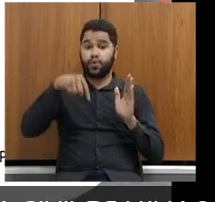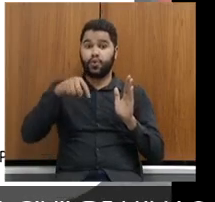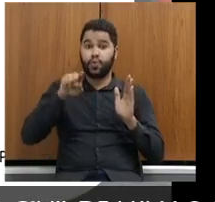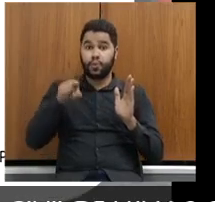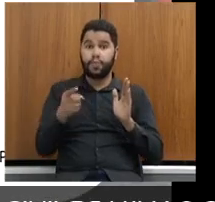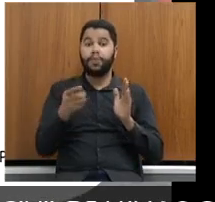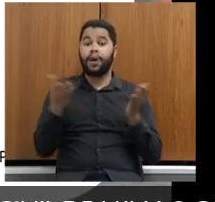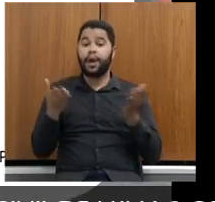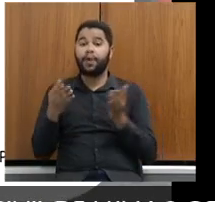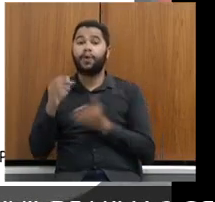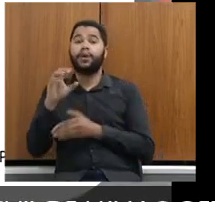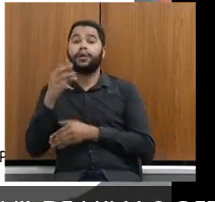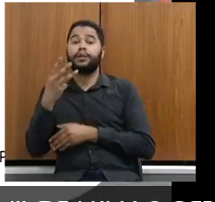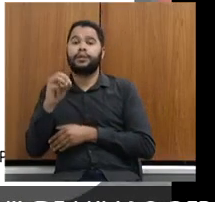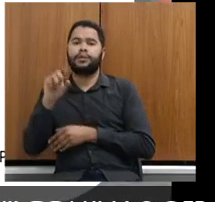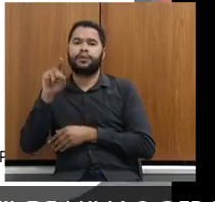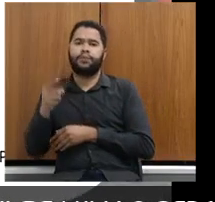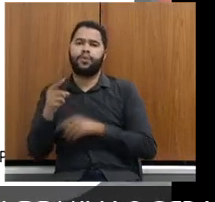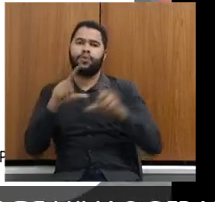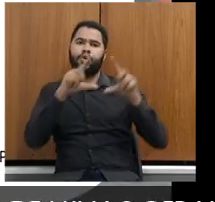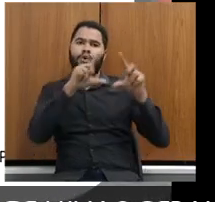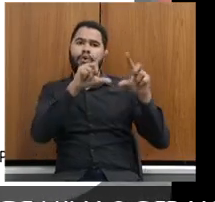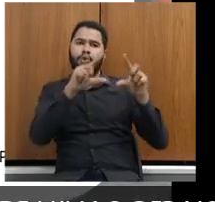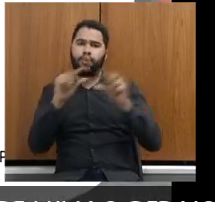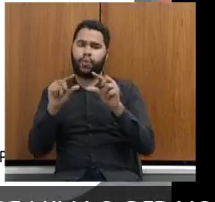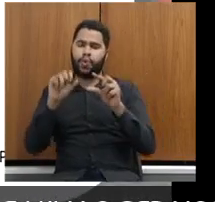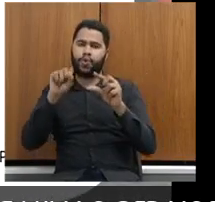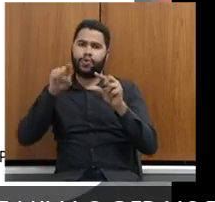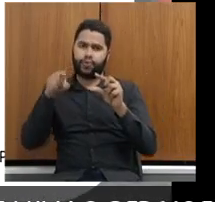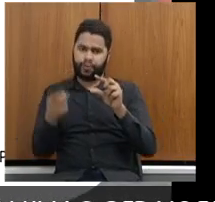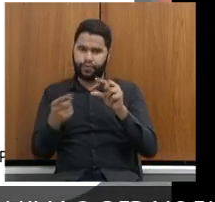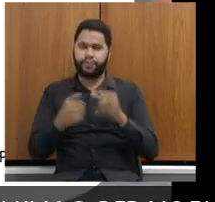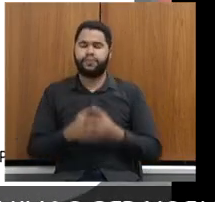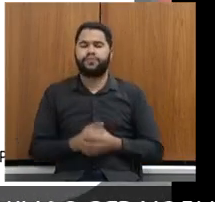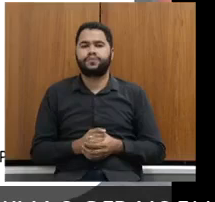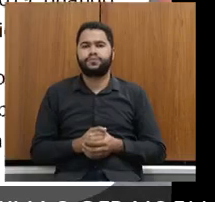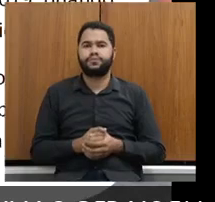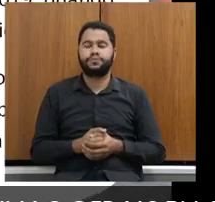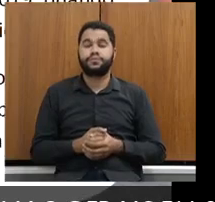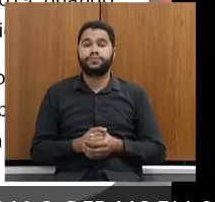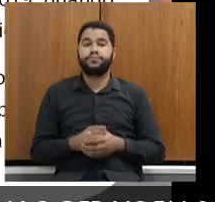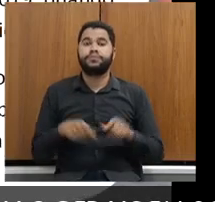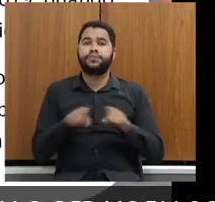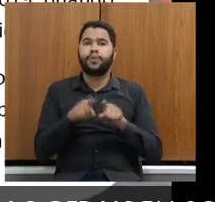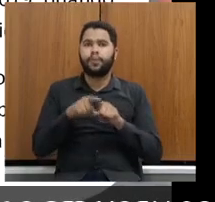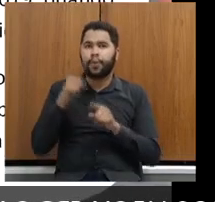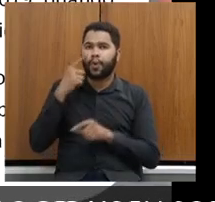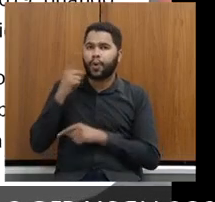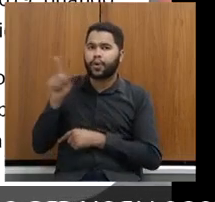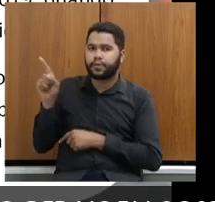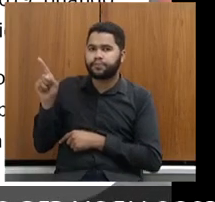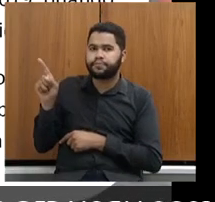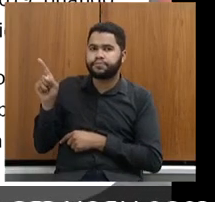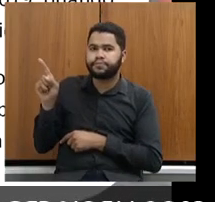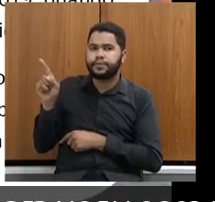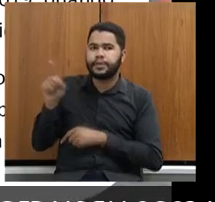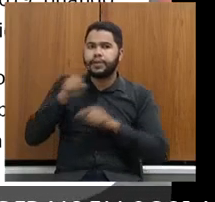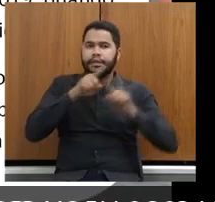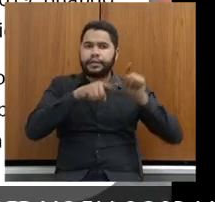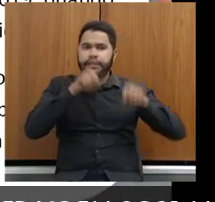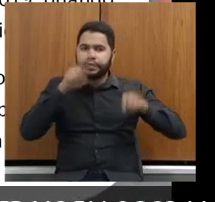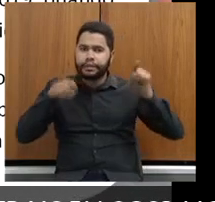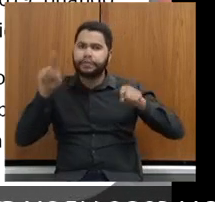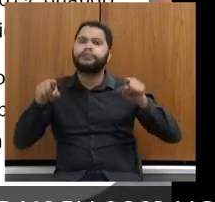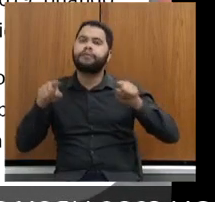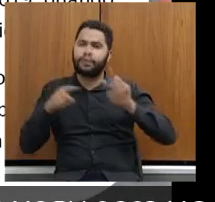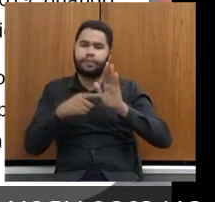30 mil ou seja oito mil a menos em torno de Vinte a vinte por cento menos pense quadro é um quadro estatístico que vai ficar